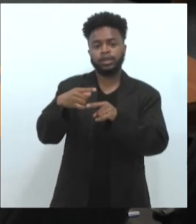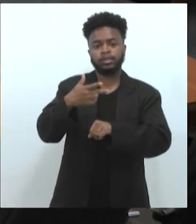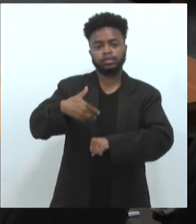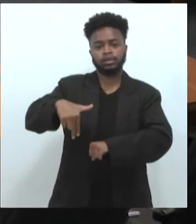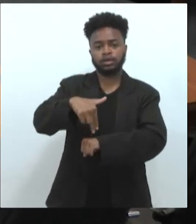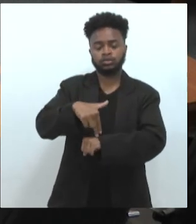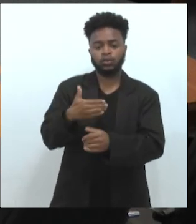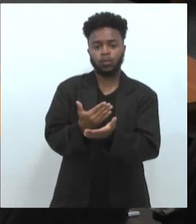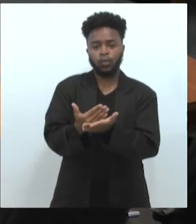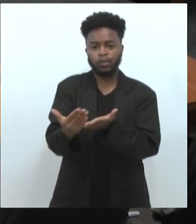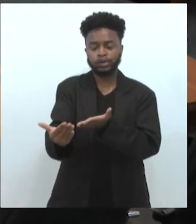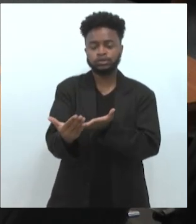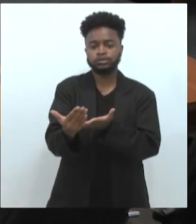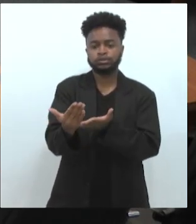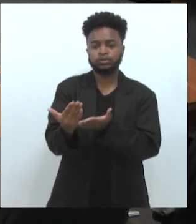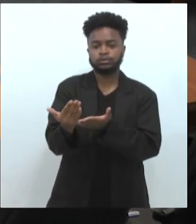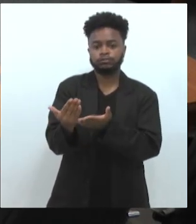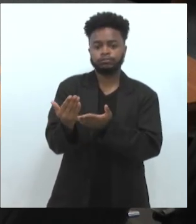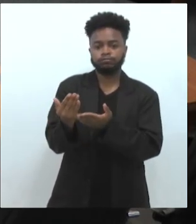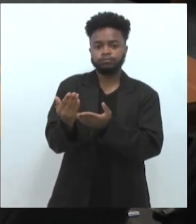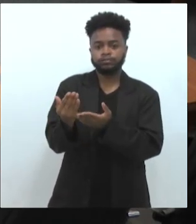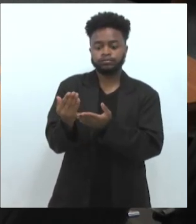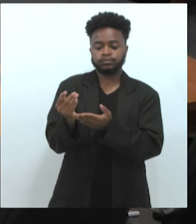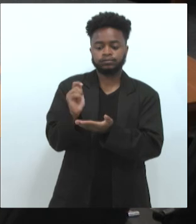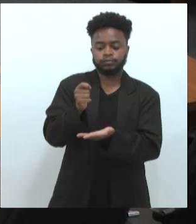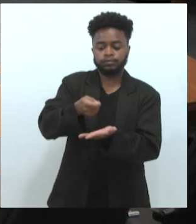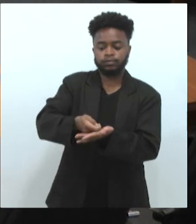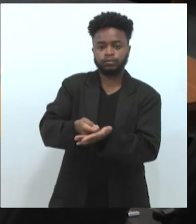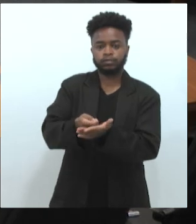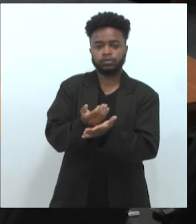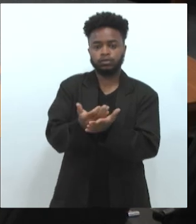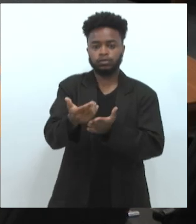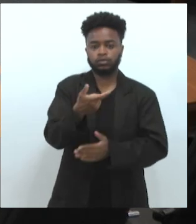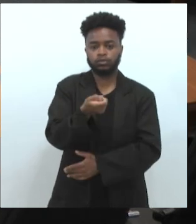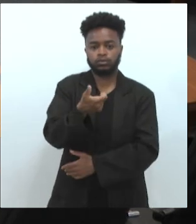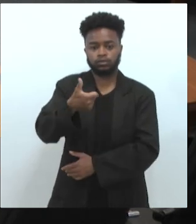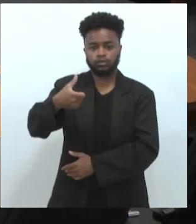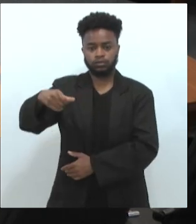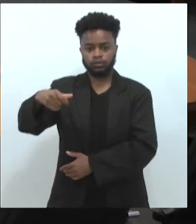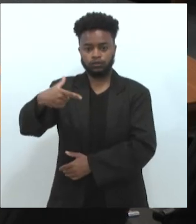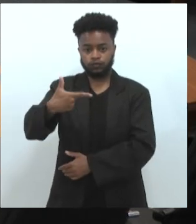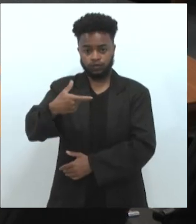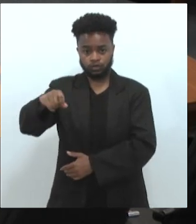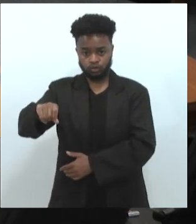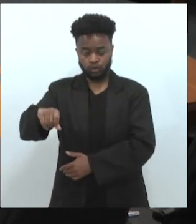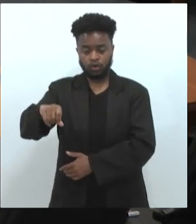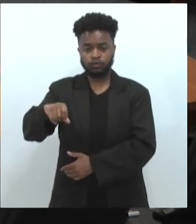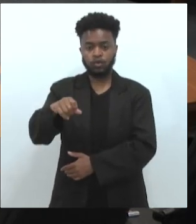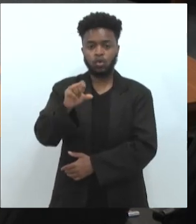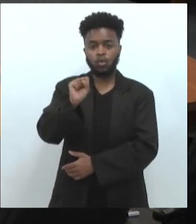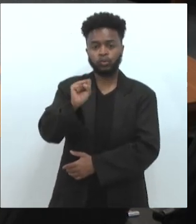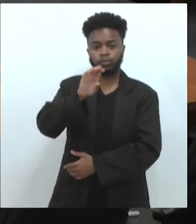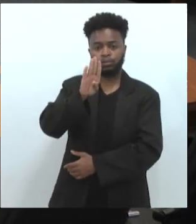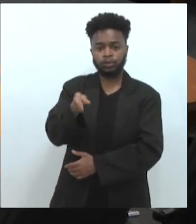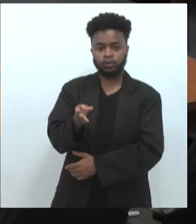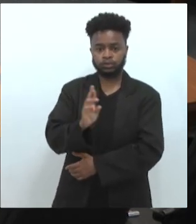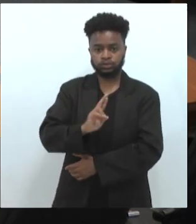começa a depositar, a partir de 2029, 8 bilhões de